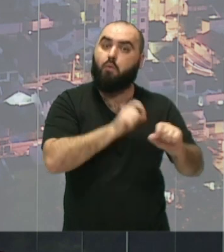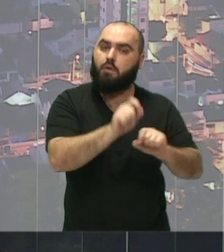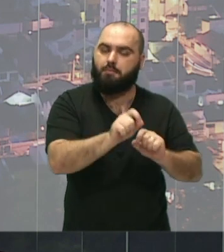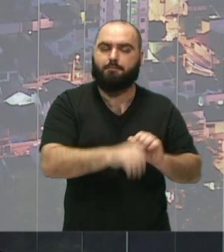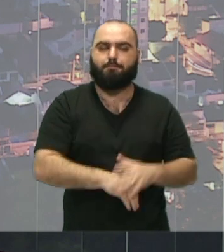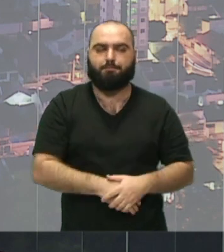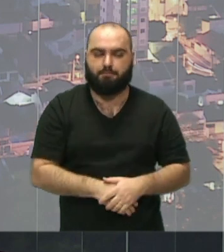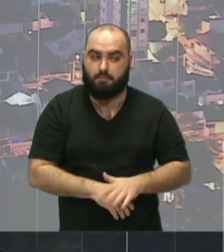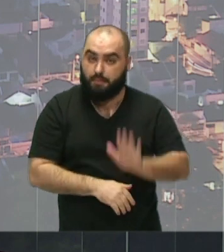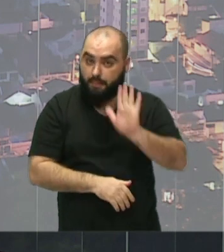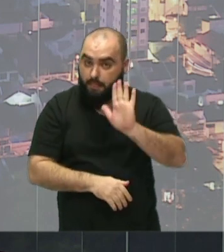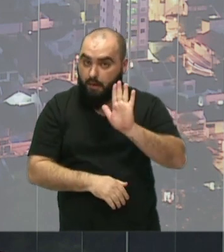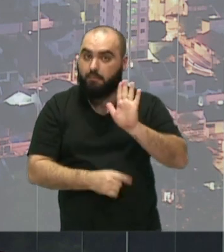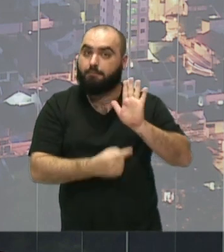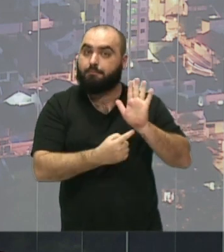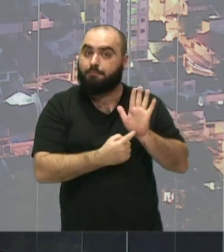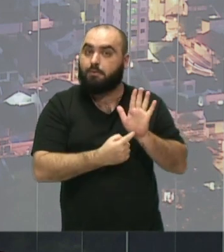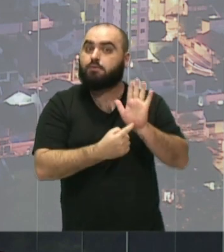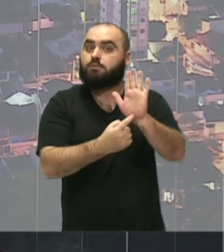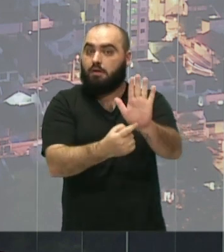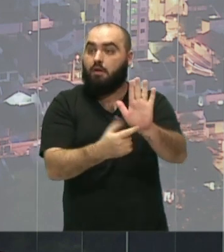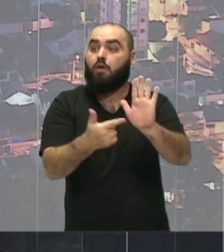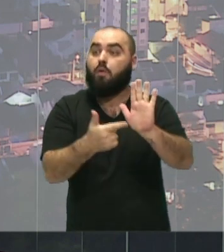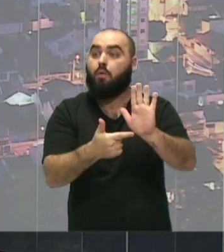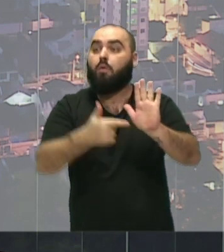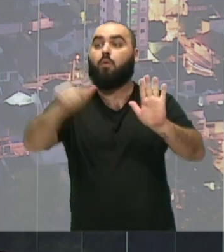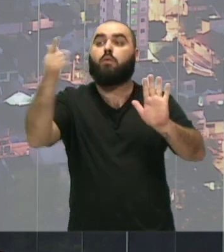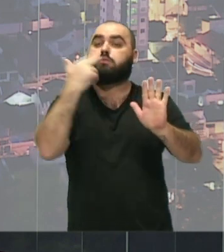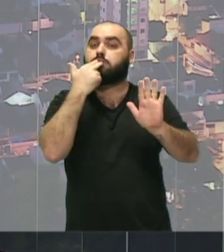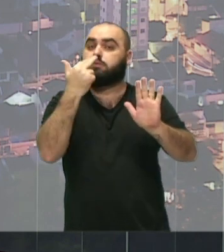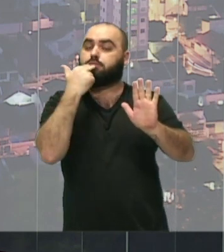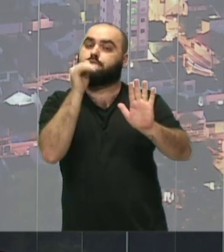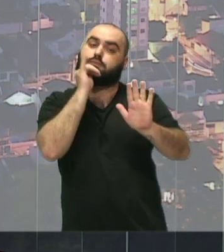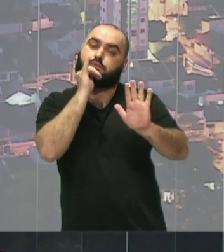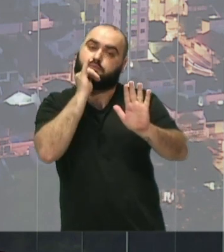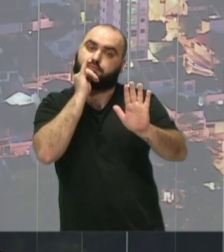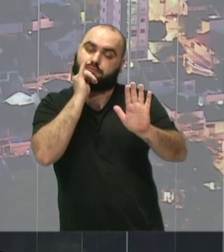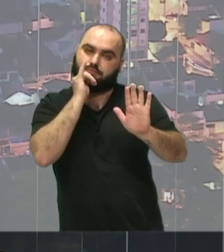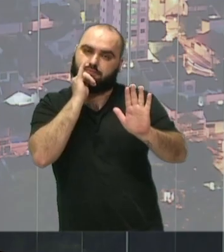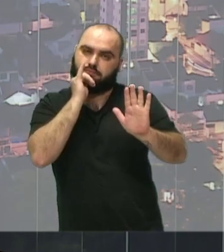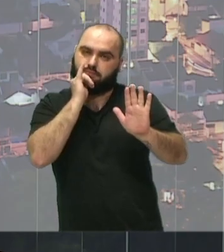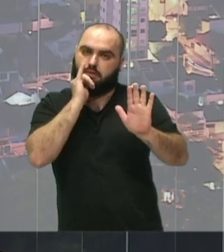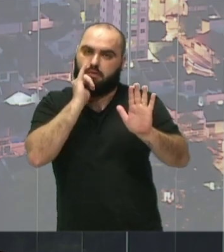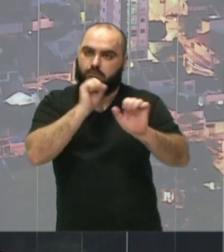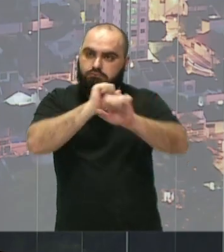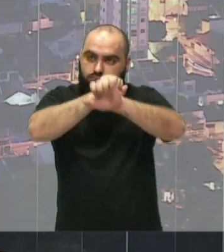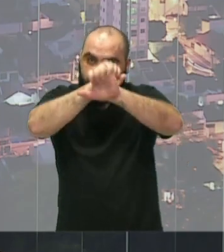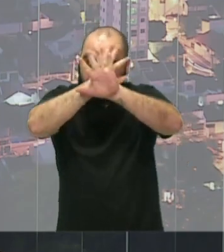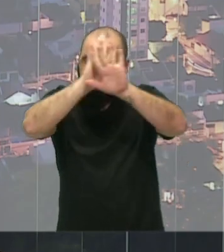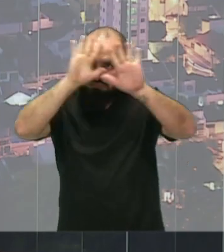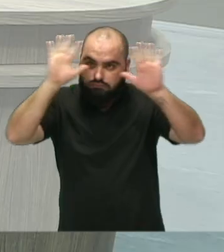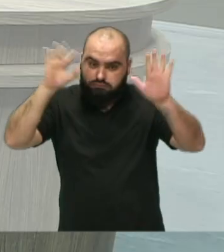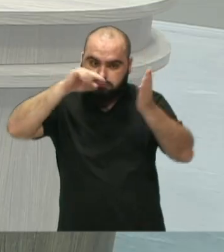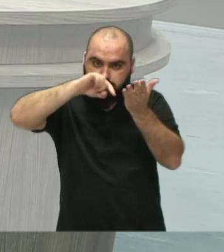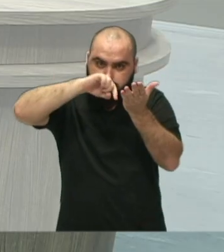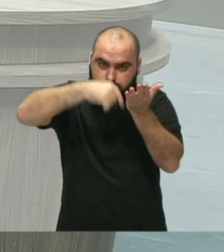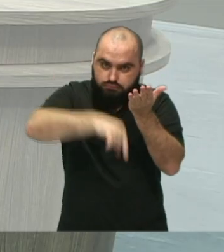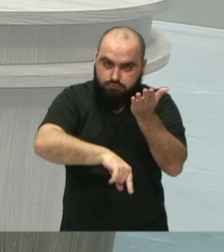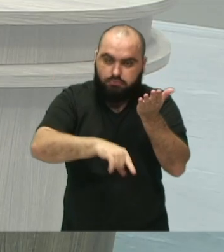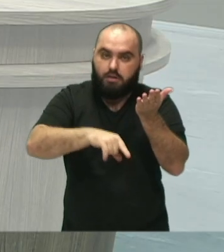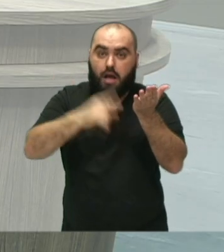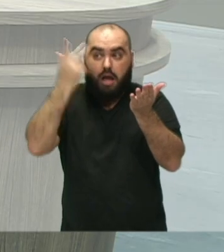mostrar como, de outra forma, como de uma forma mais ampla e mais aprofundada,